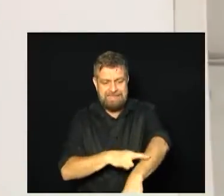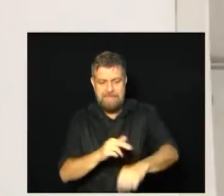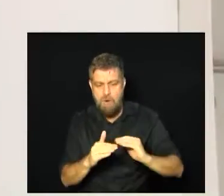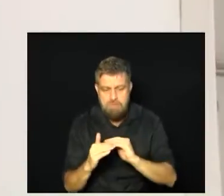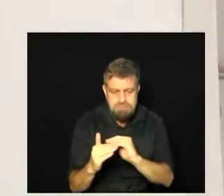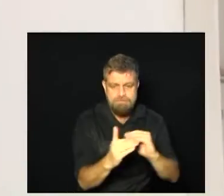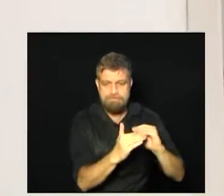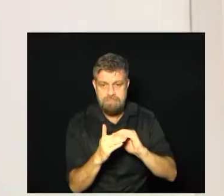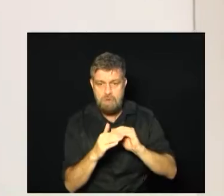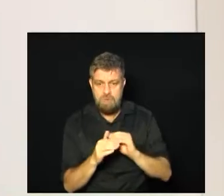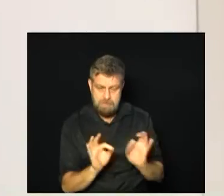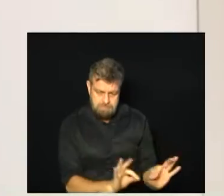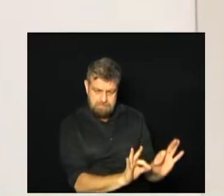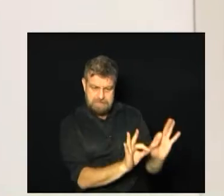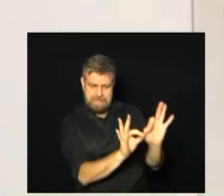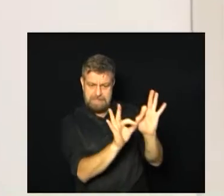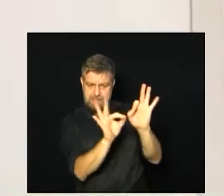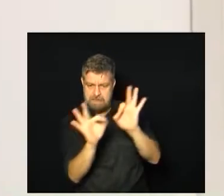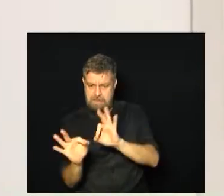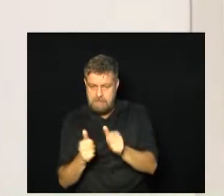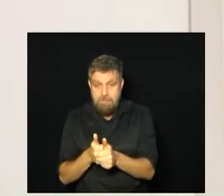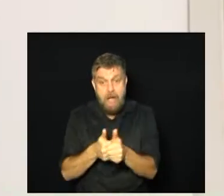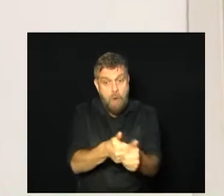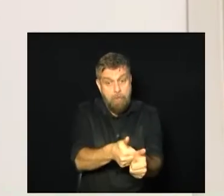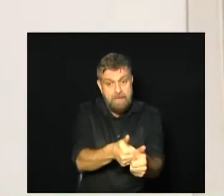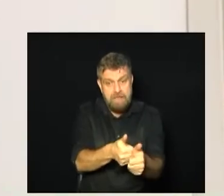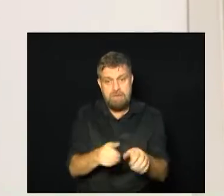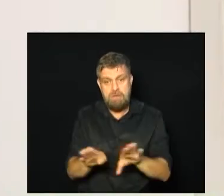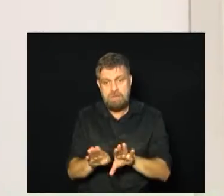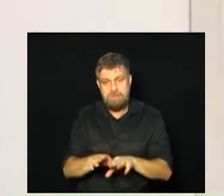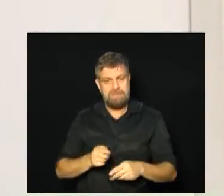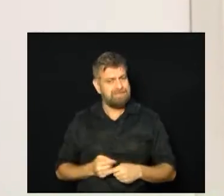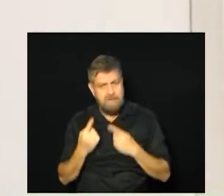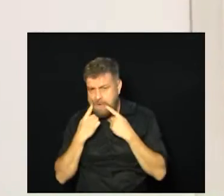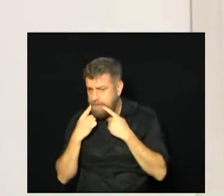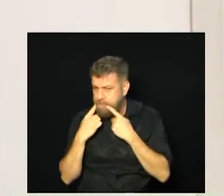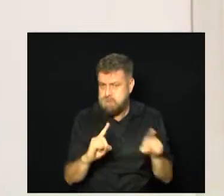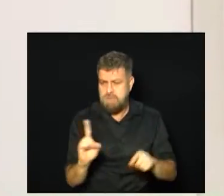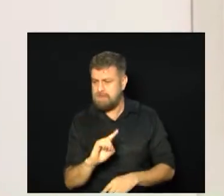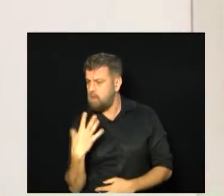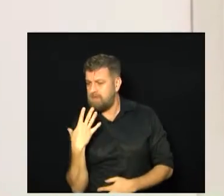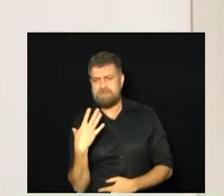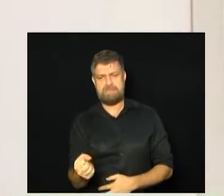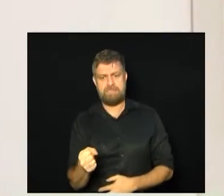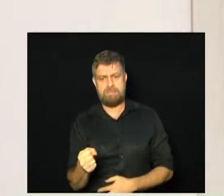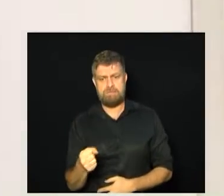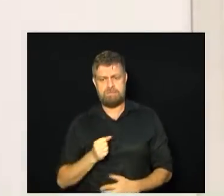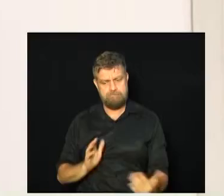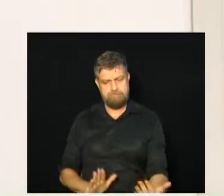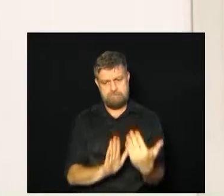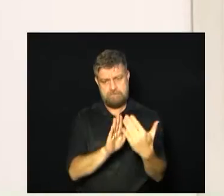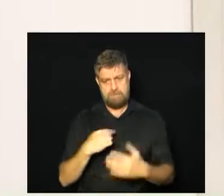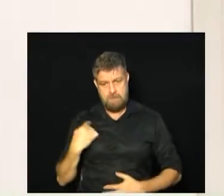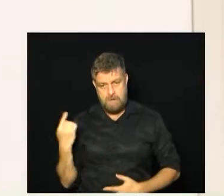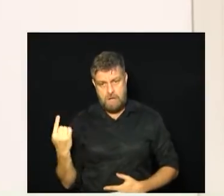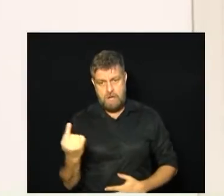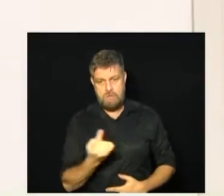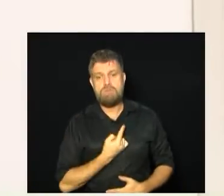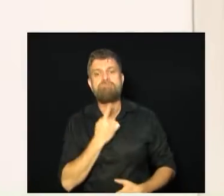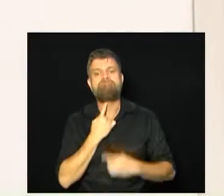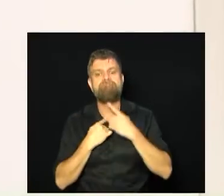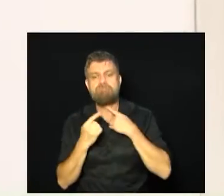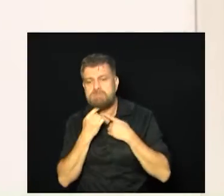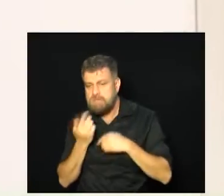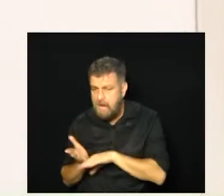estamos acompanhando a situação, né? Inclusive, repudiamos veementemente e nos colocamos à disposição